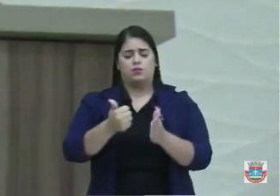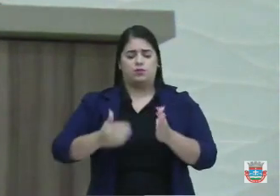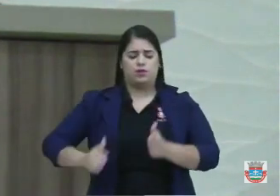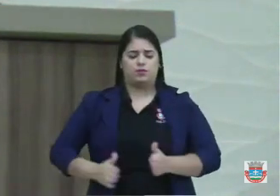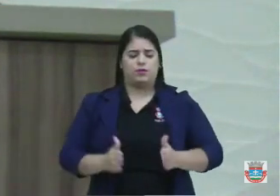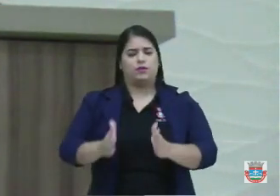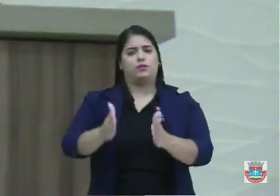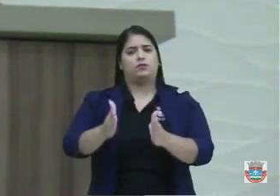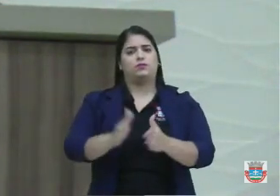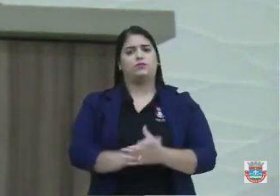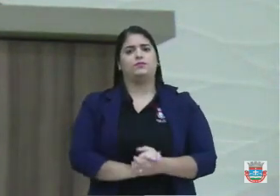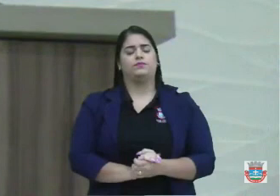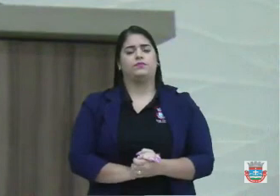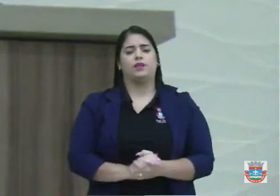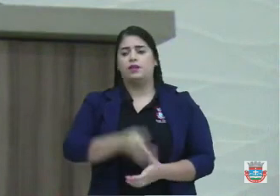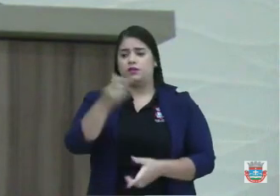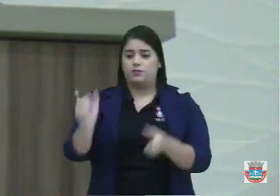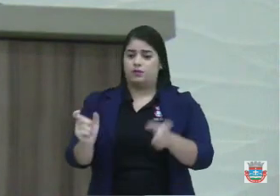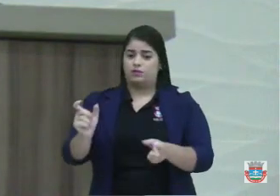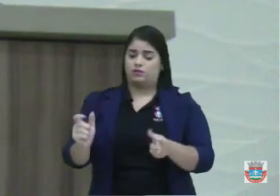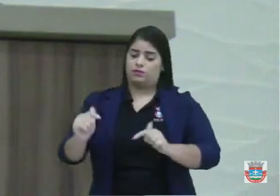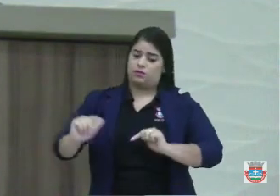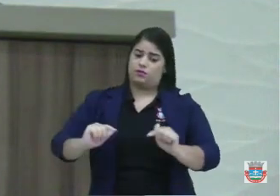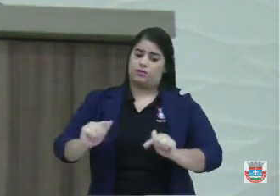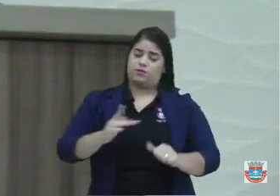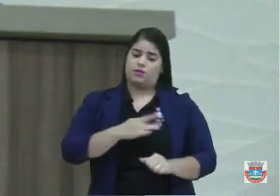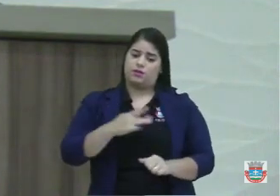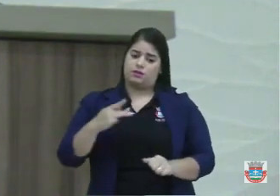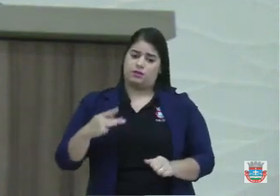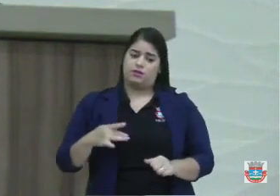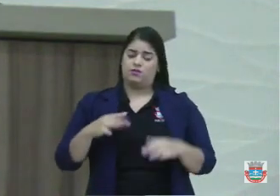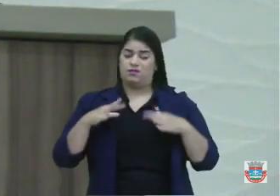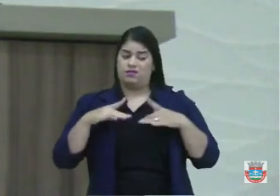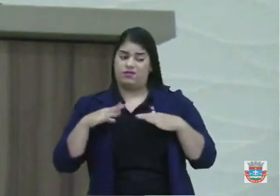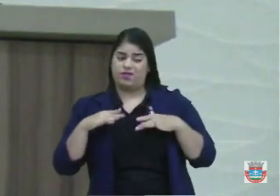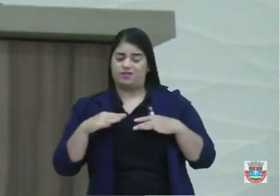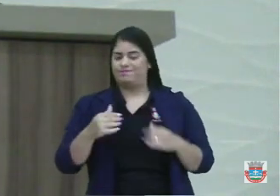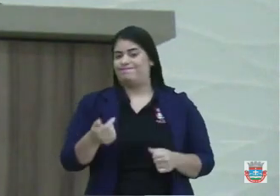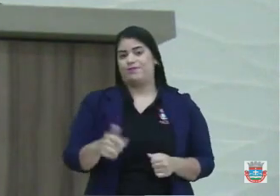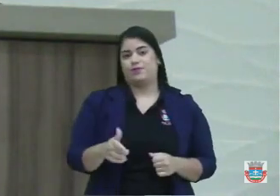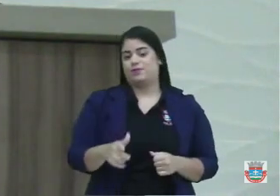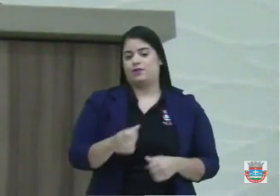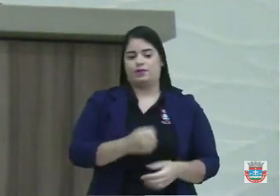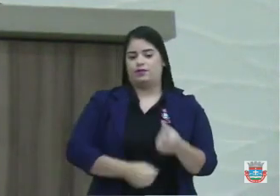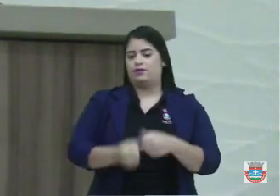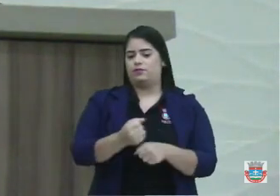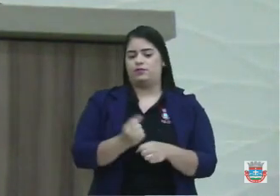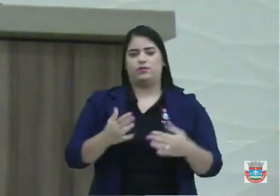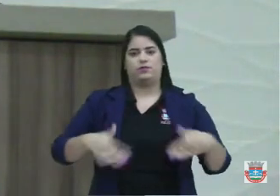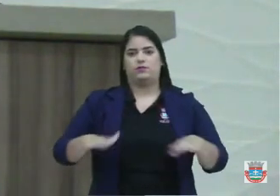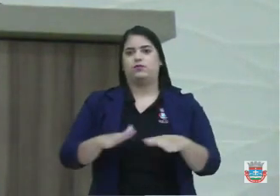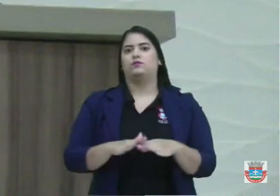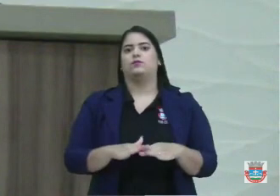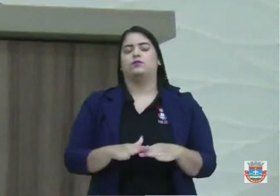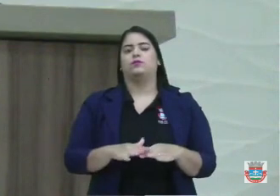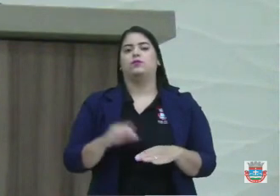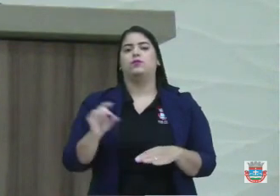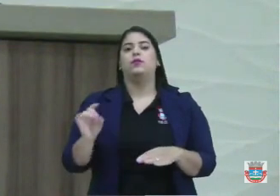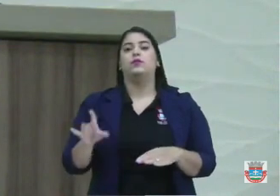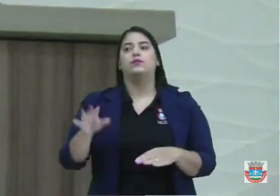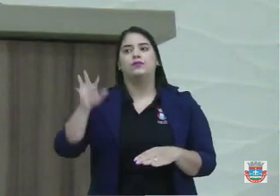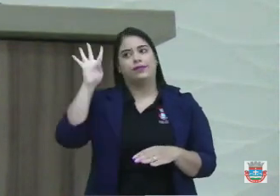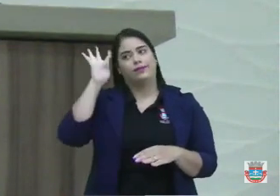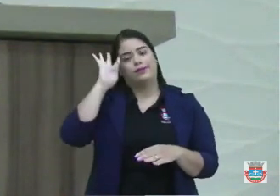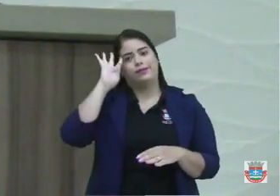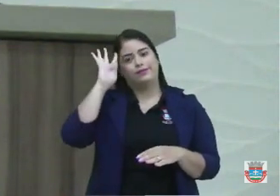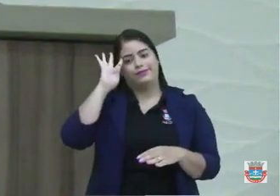trabalha na área da saúde sabe que férias não temos durante o ano todo, porque só deixamos de vir na quarta-feira para